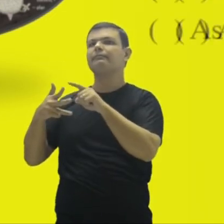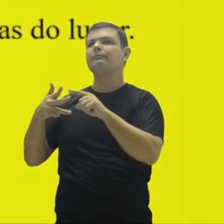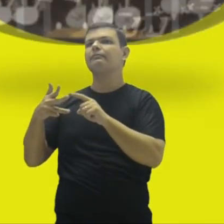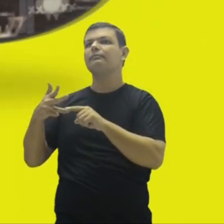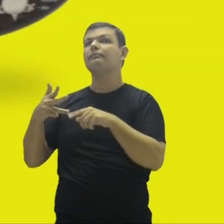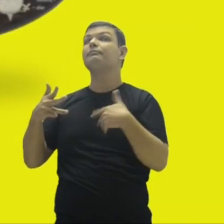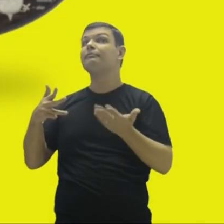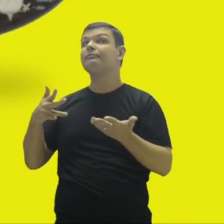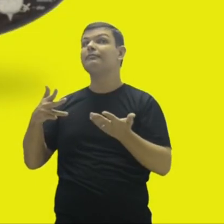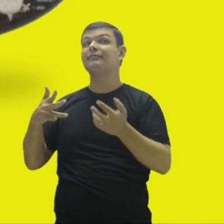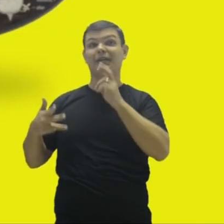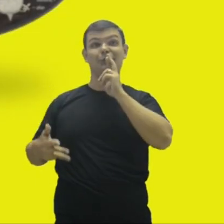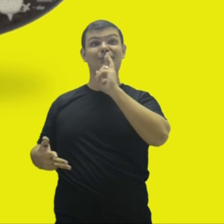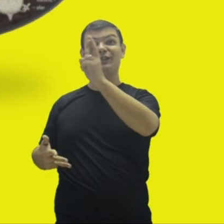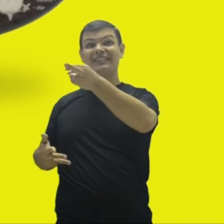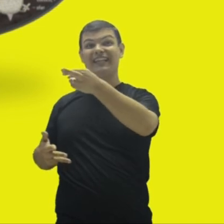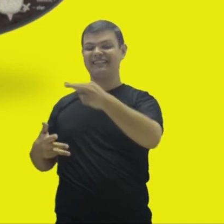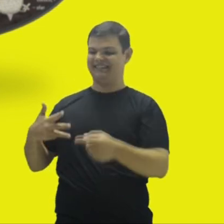Olha a resposta.